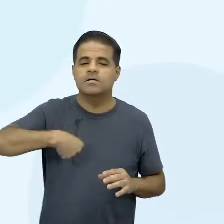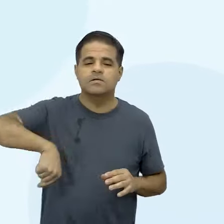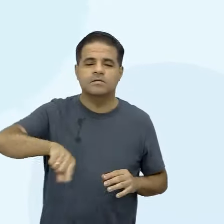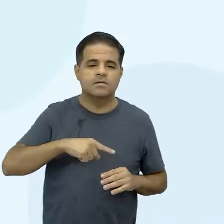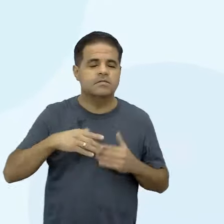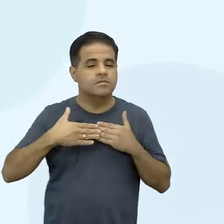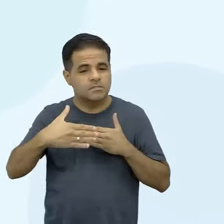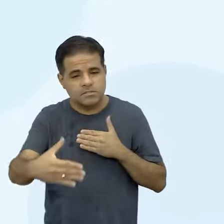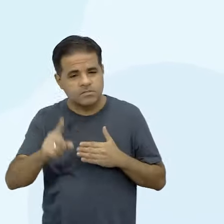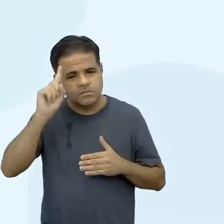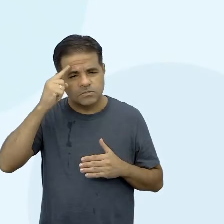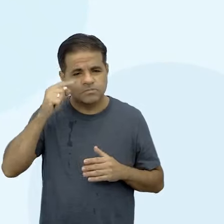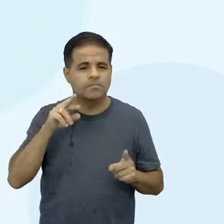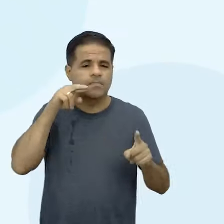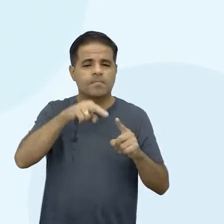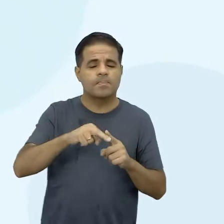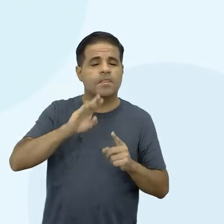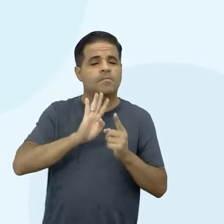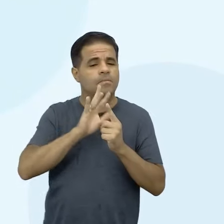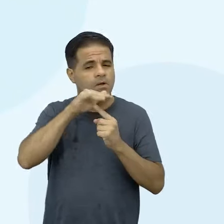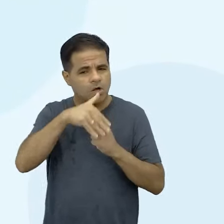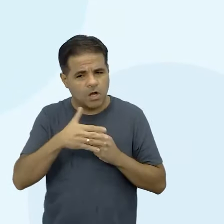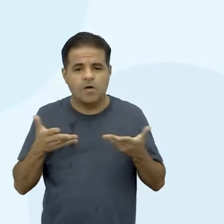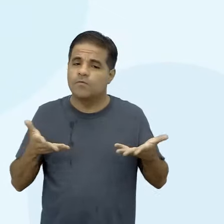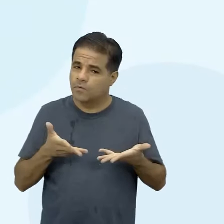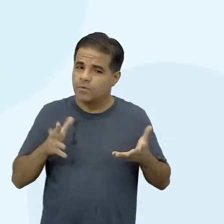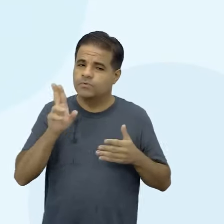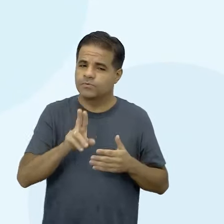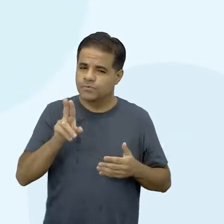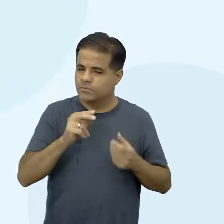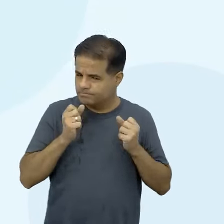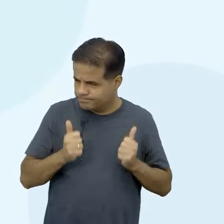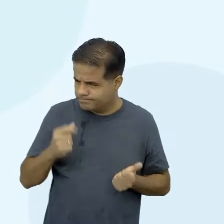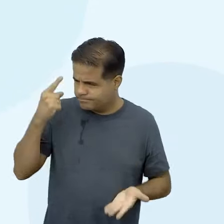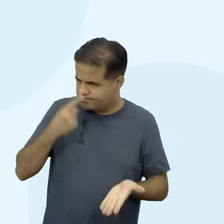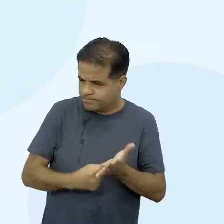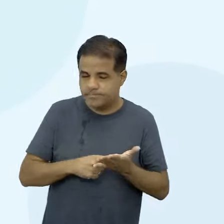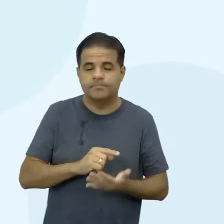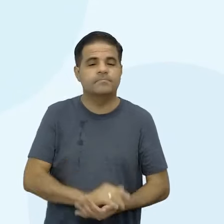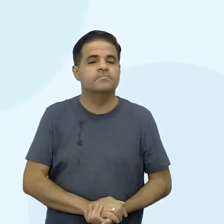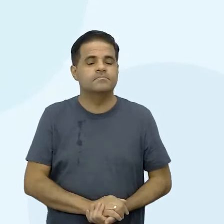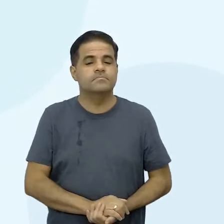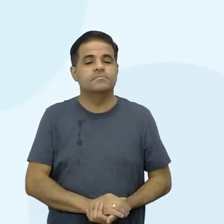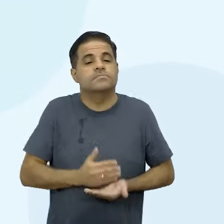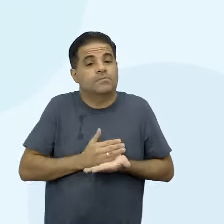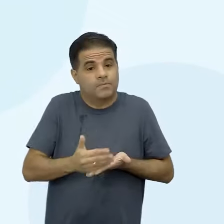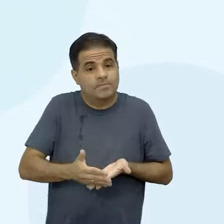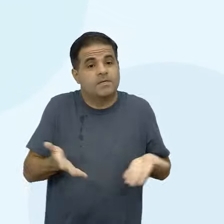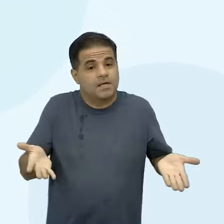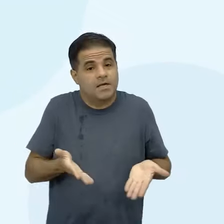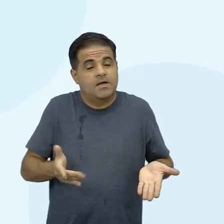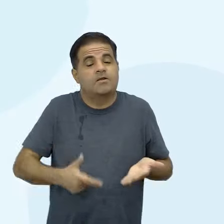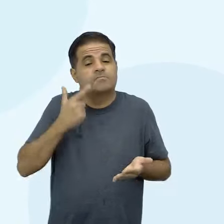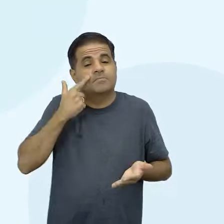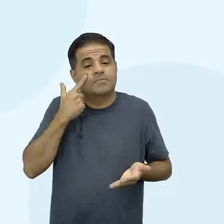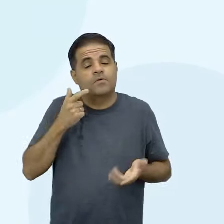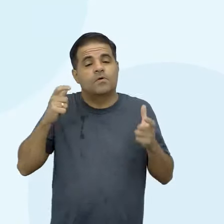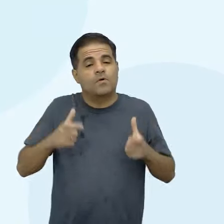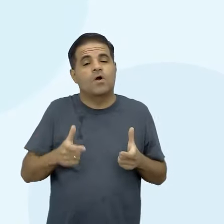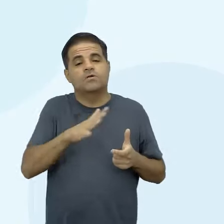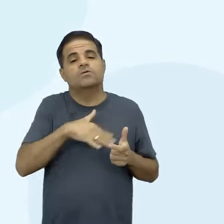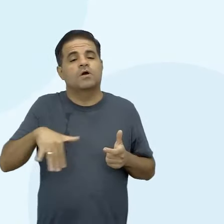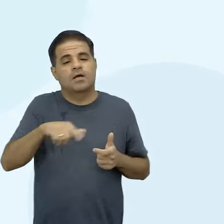aí as referências bibliográficas que a gente utilizou hoje, tá bom, pessoal? Então, para começar, né, vamos lá ver onde que a gente